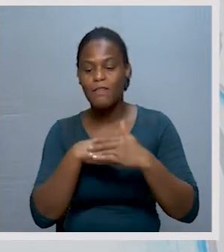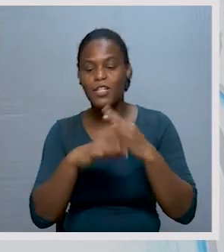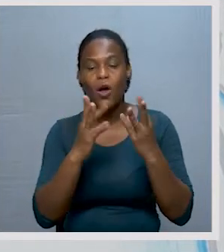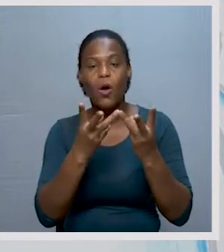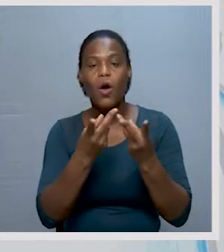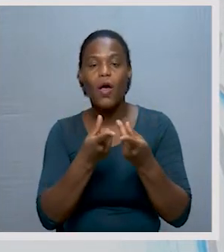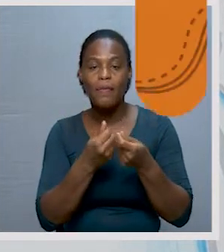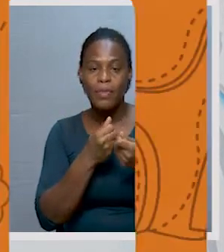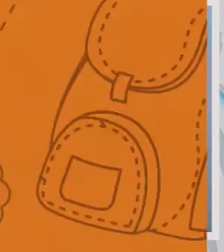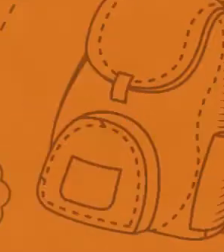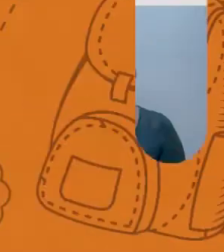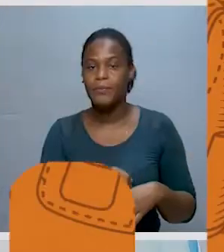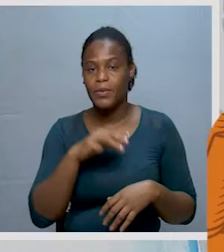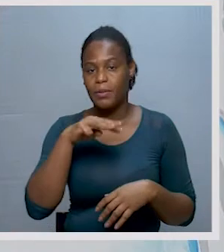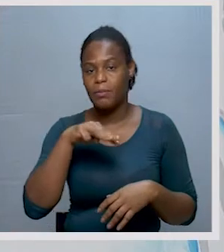multiplicação.